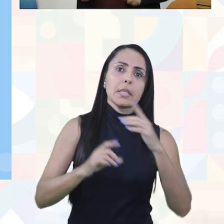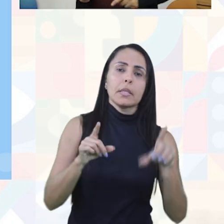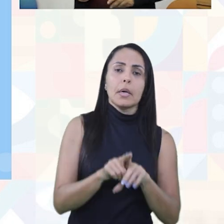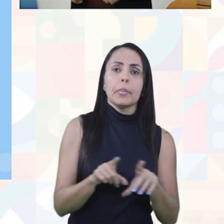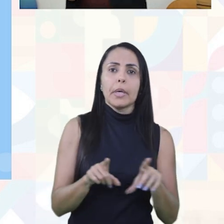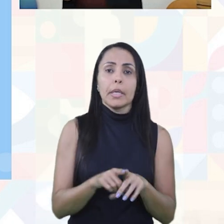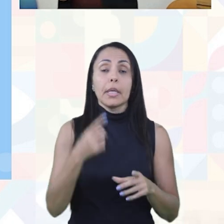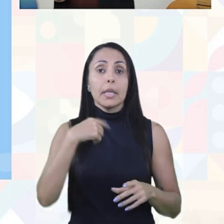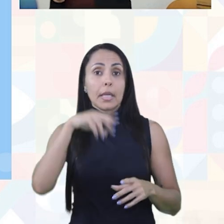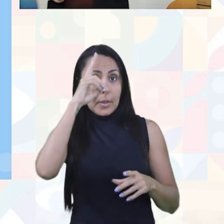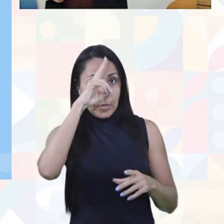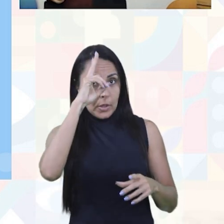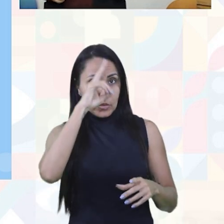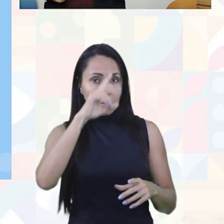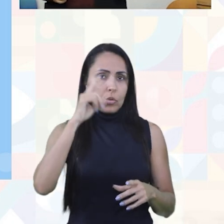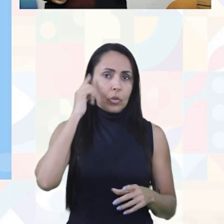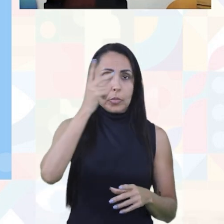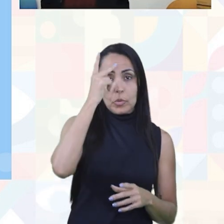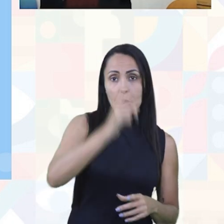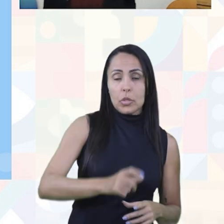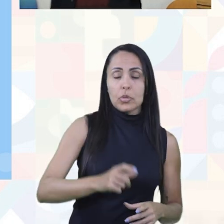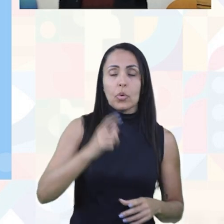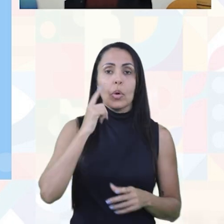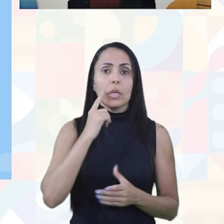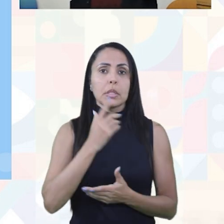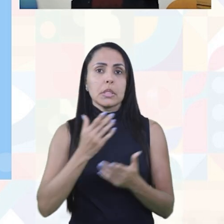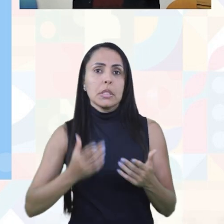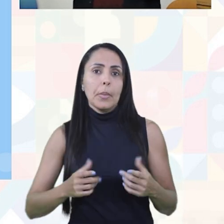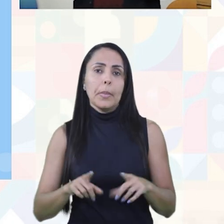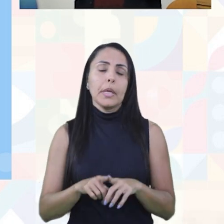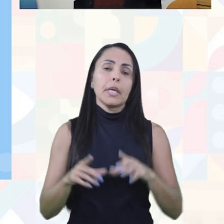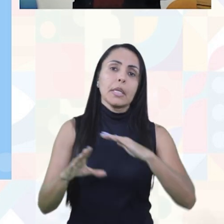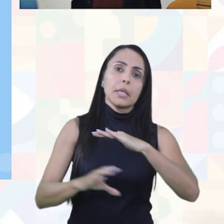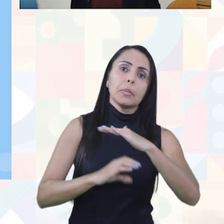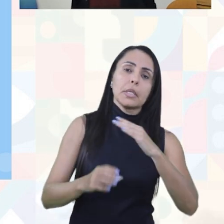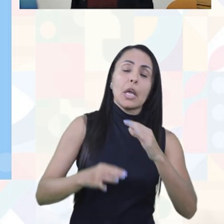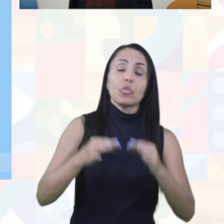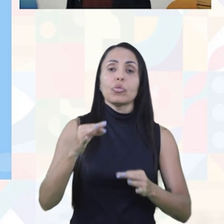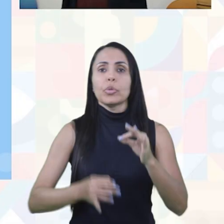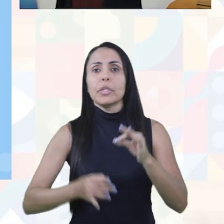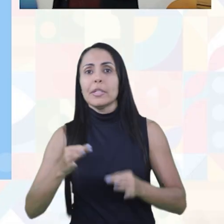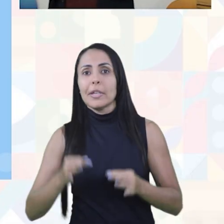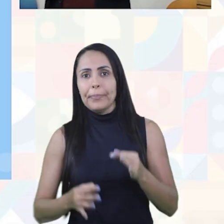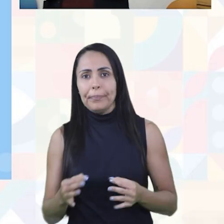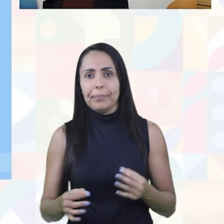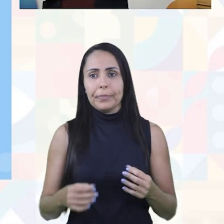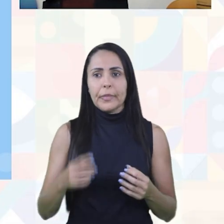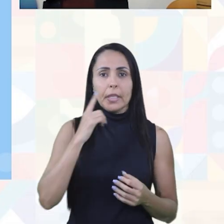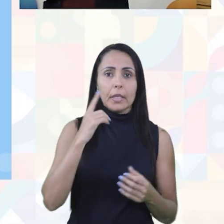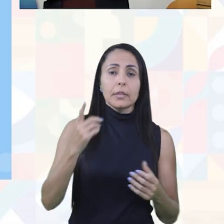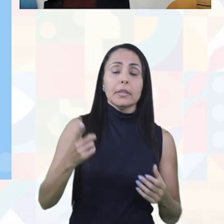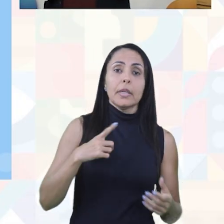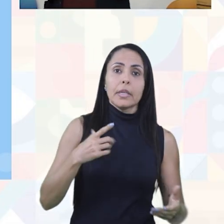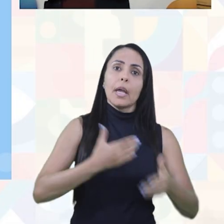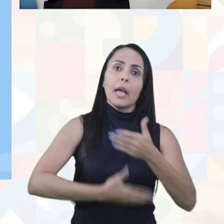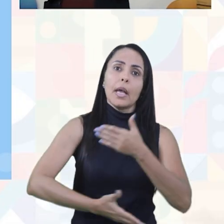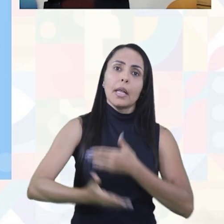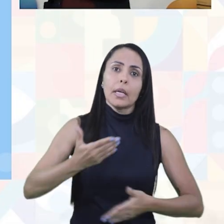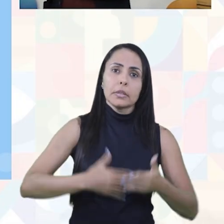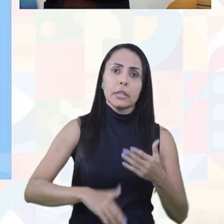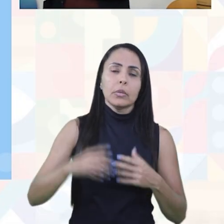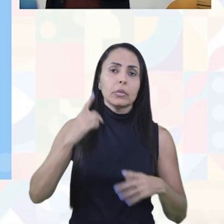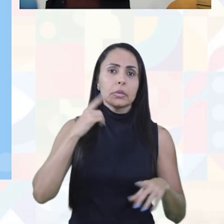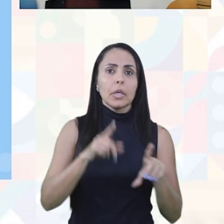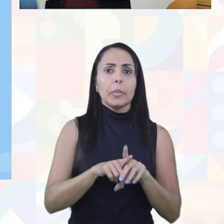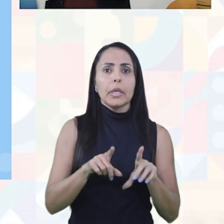né? Lembrando que nós somos pessoas físicas, a empresa é pessoa jurídica, então essas pessoas elas se relacionam através de uma